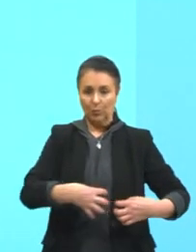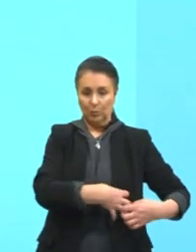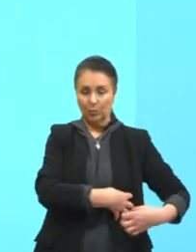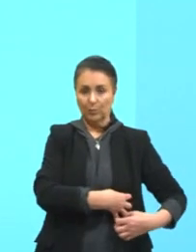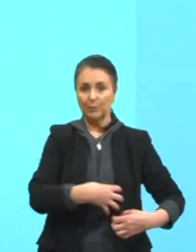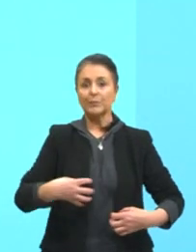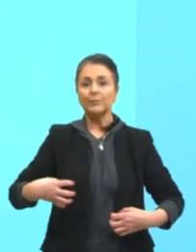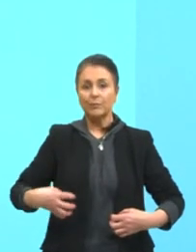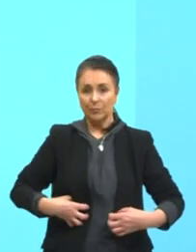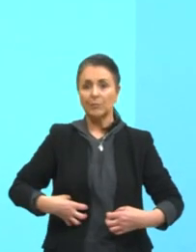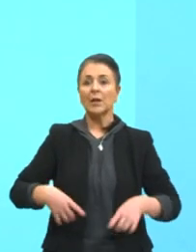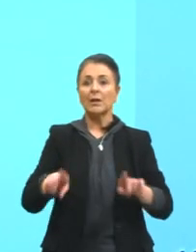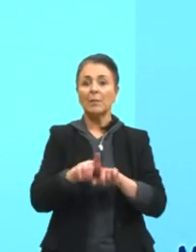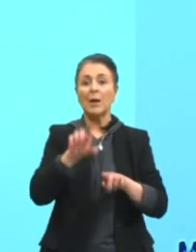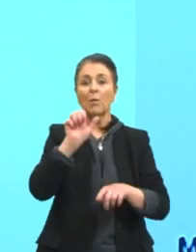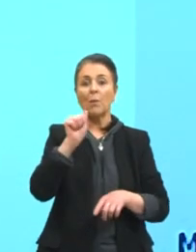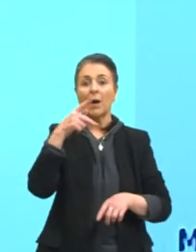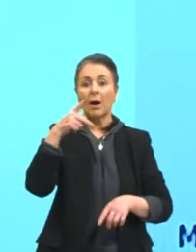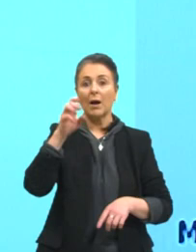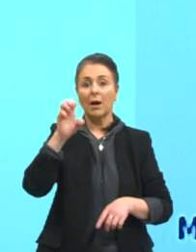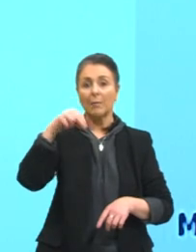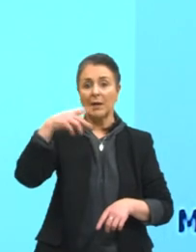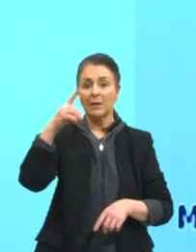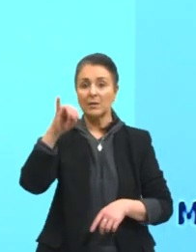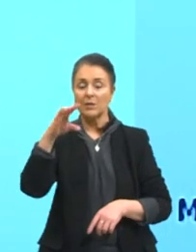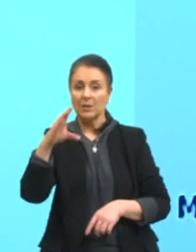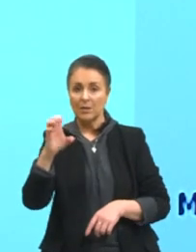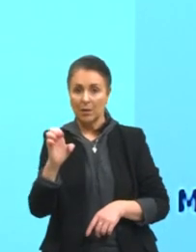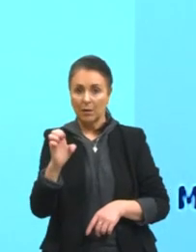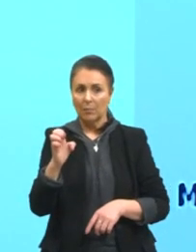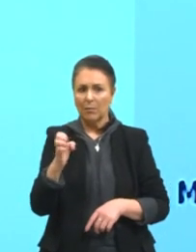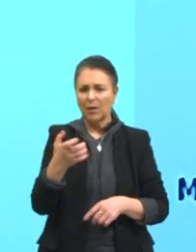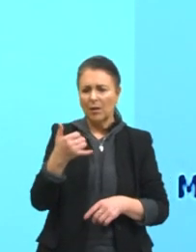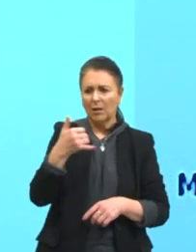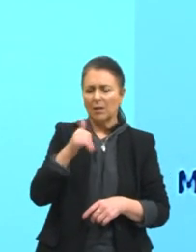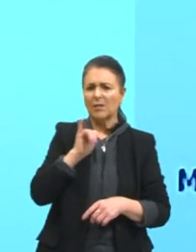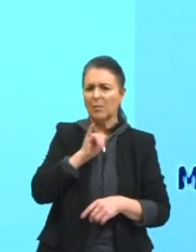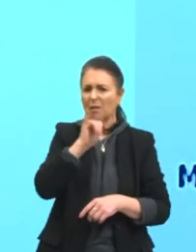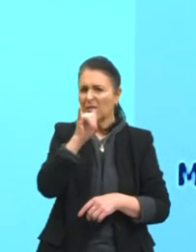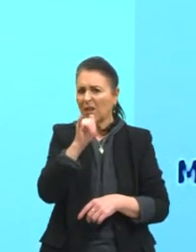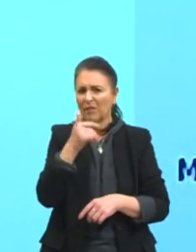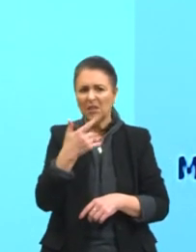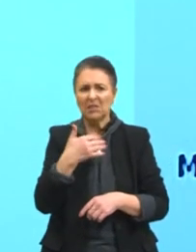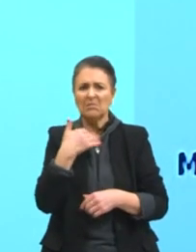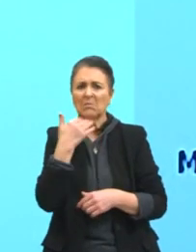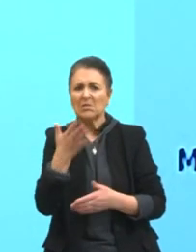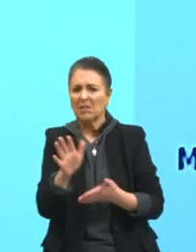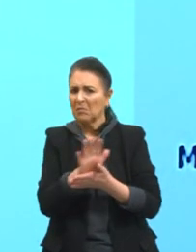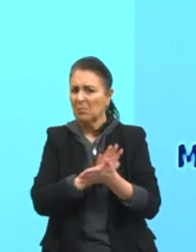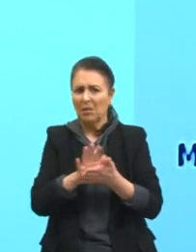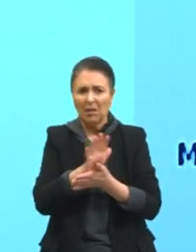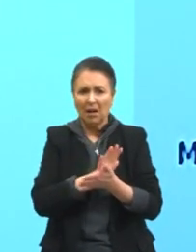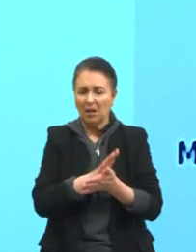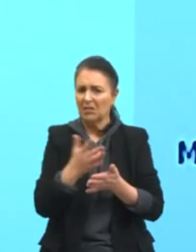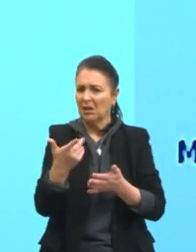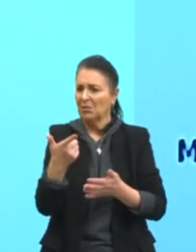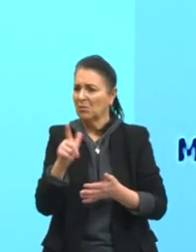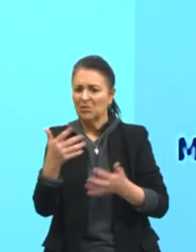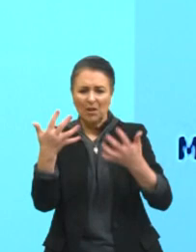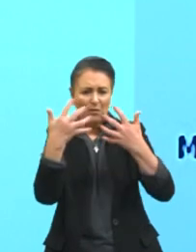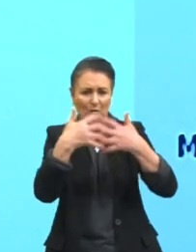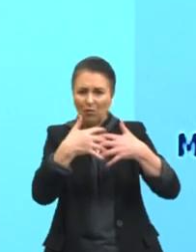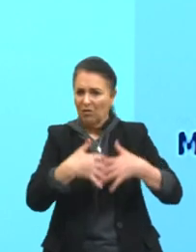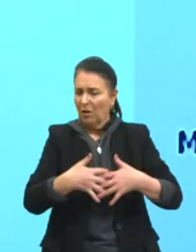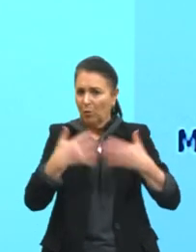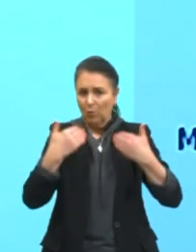imunológico o apêndice que até pouco tempo todo mundo dizia que Ele só precisava para inflamar infeccionar né mas não atende se ele